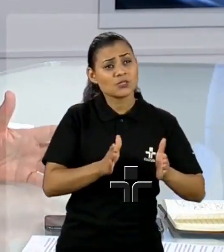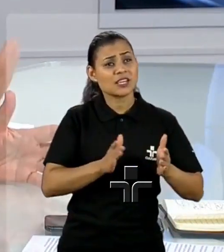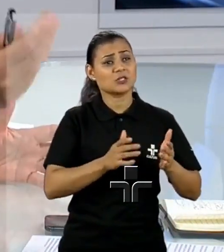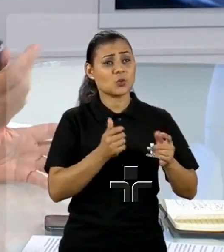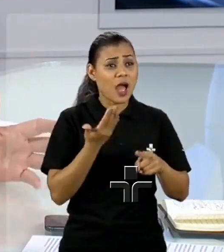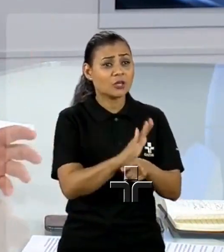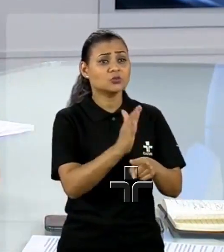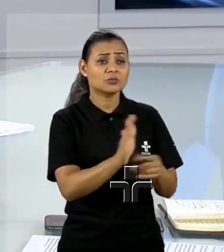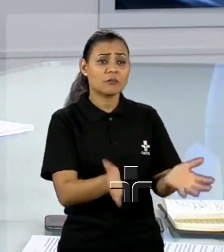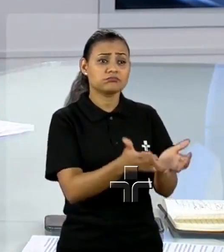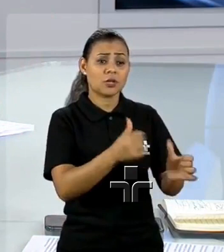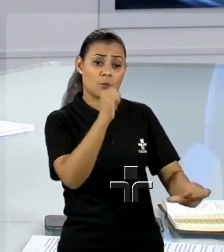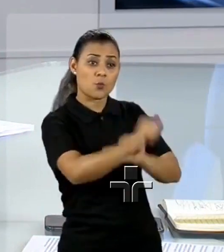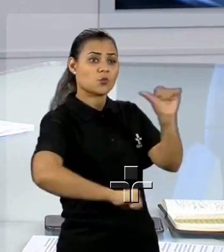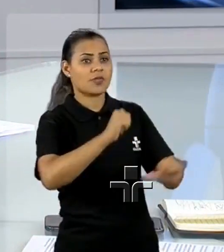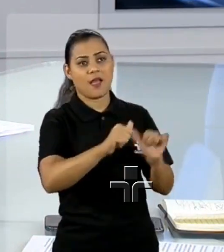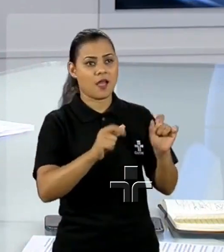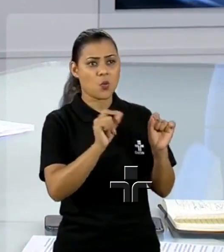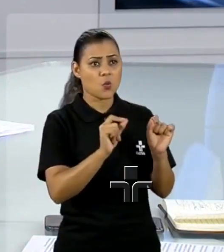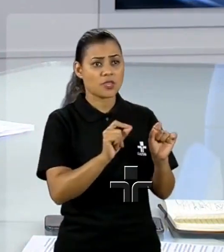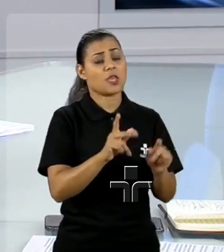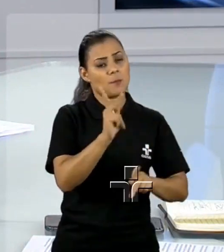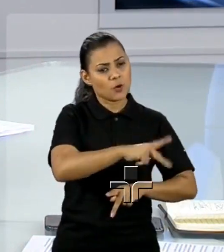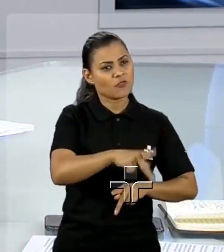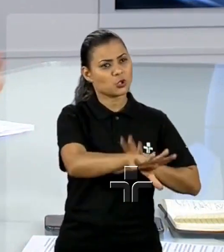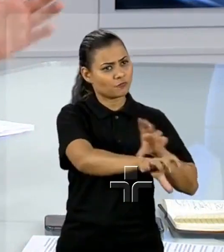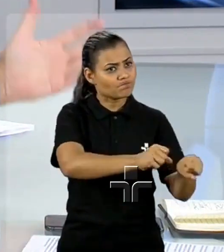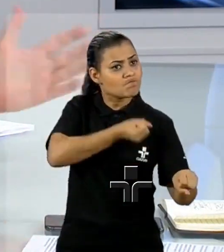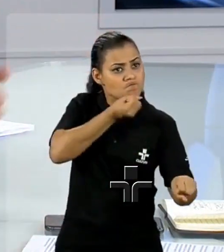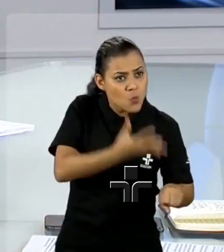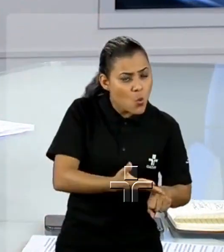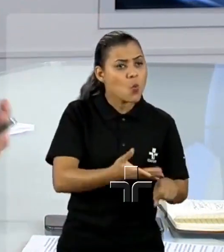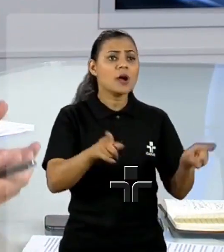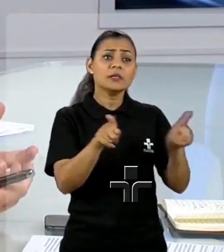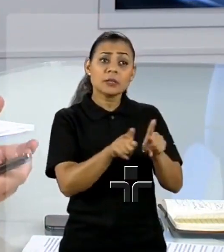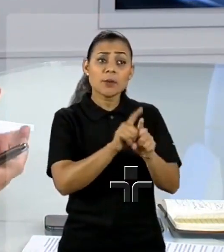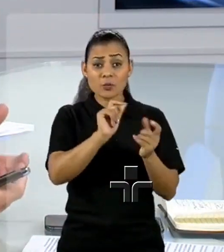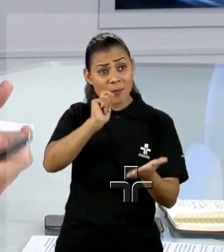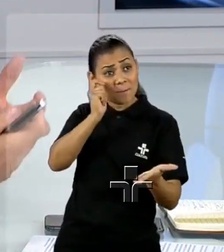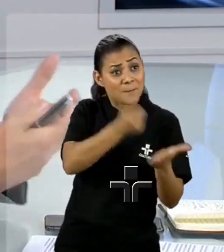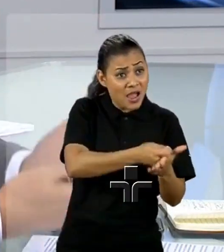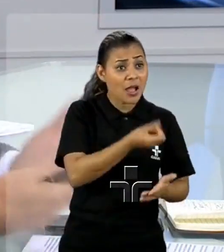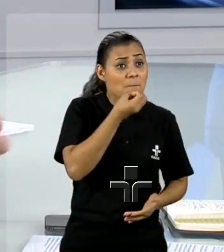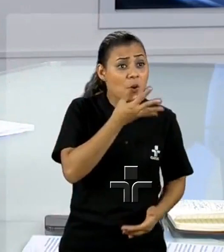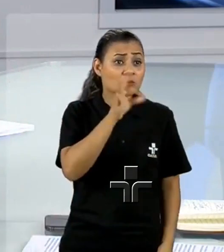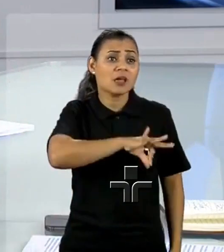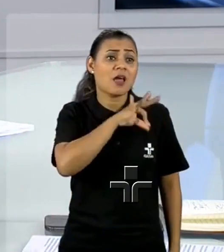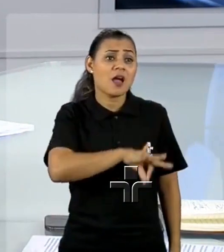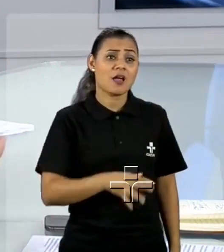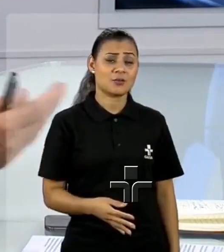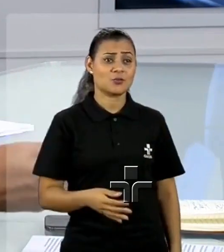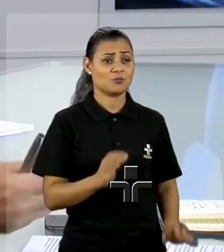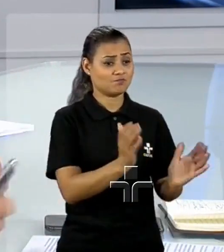favorável através de formar bem os nossos professores, né, e, no caso aqui, pagar, né, muito